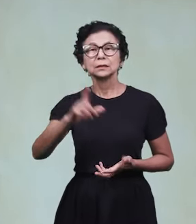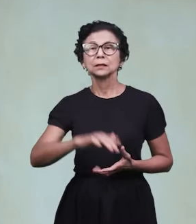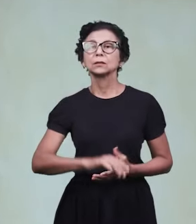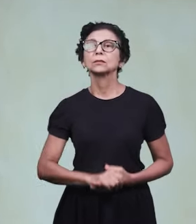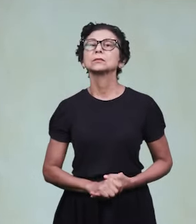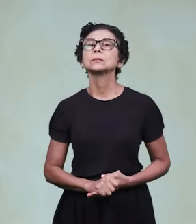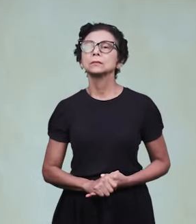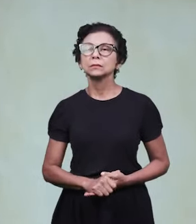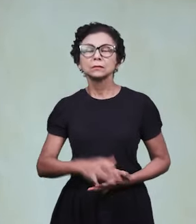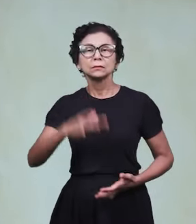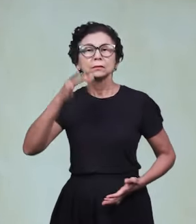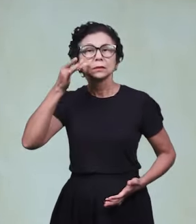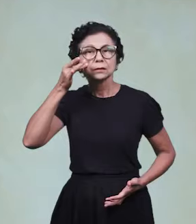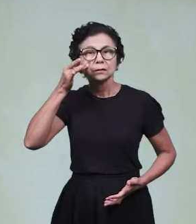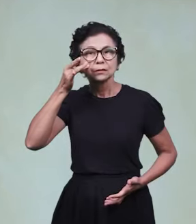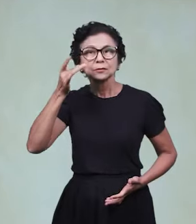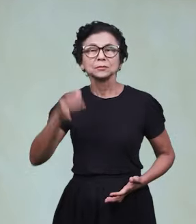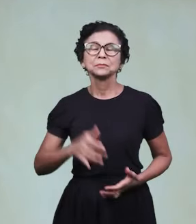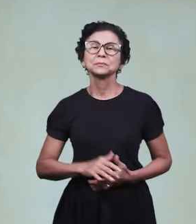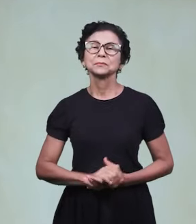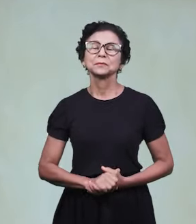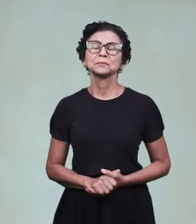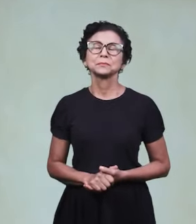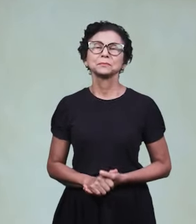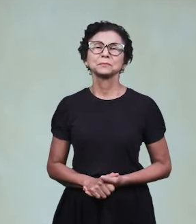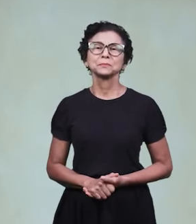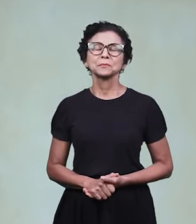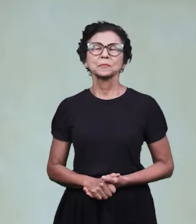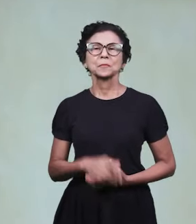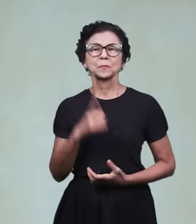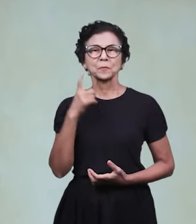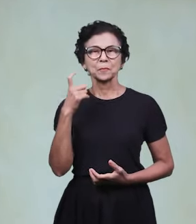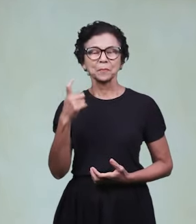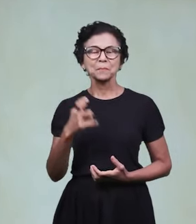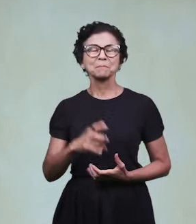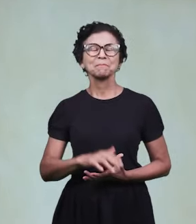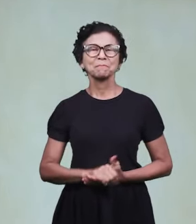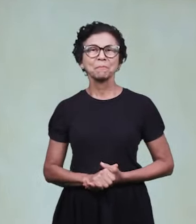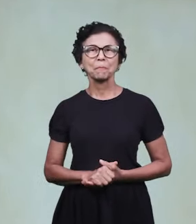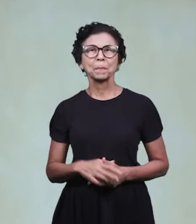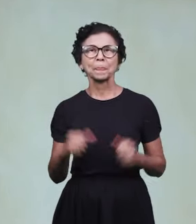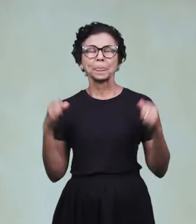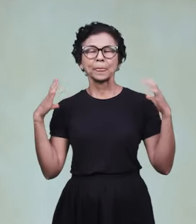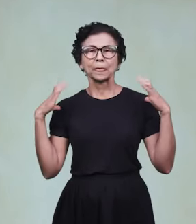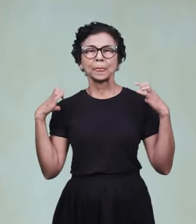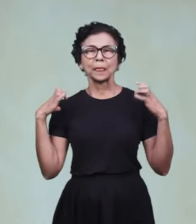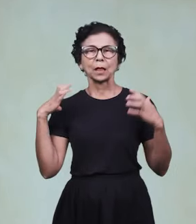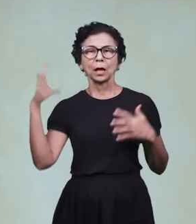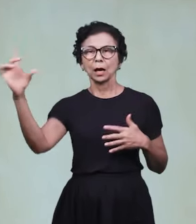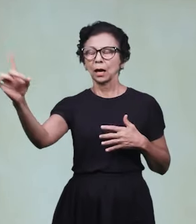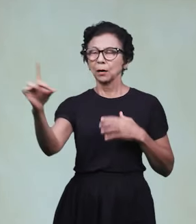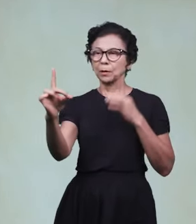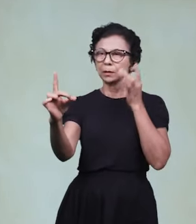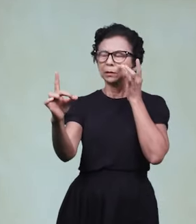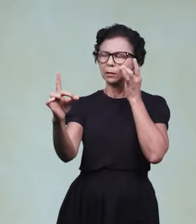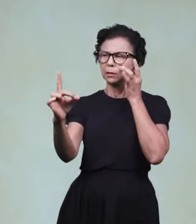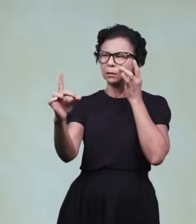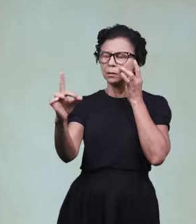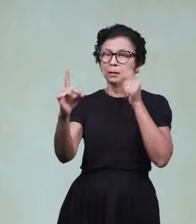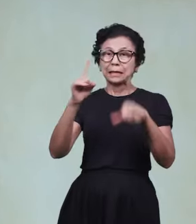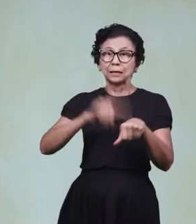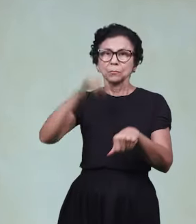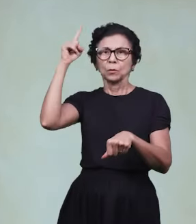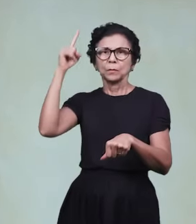anjos que aparecem alguém, e é interessante. Geralmente, quando é uma aparição de anjo, durante o momento você não percebe que é um